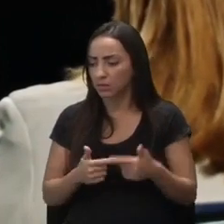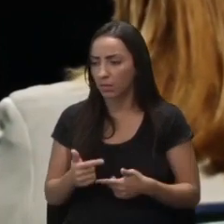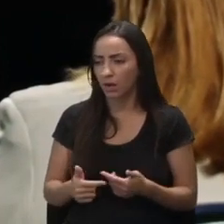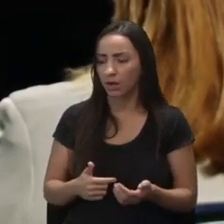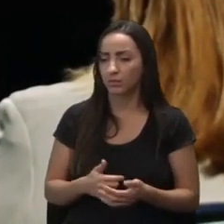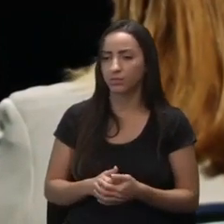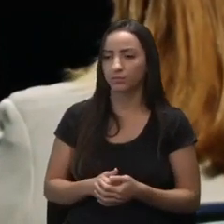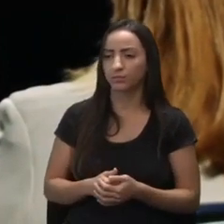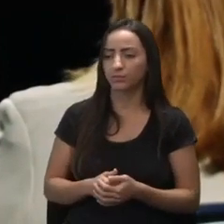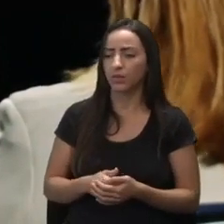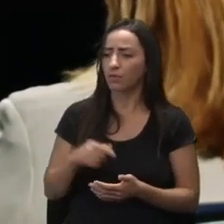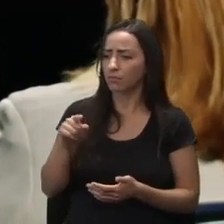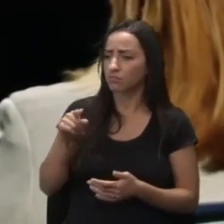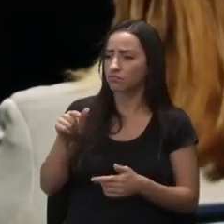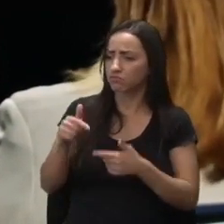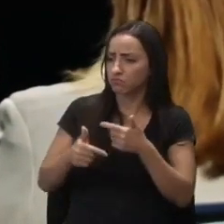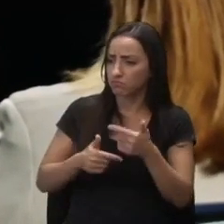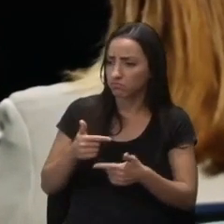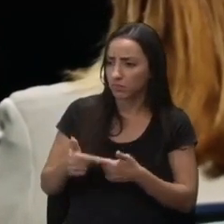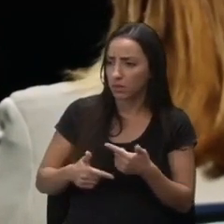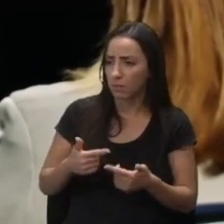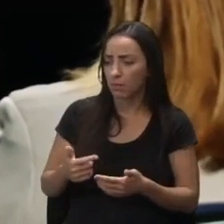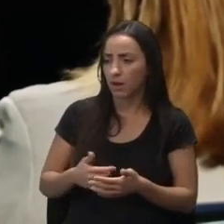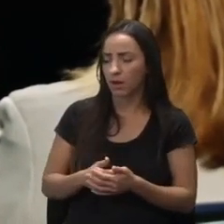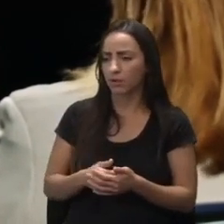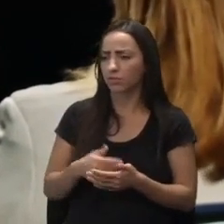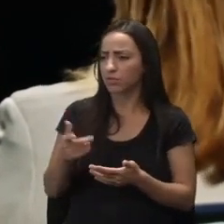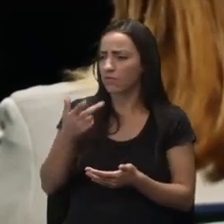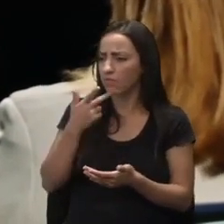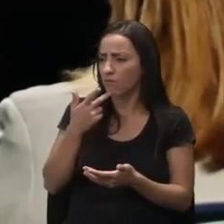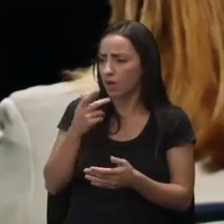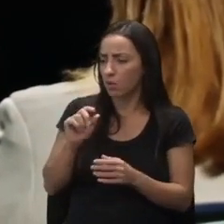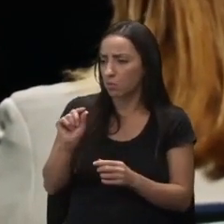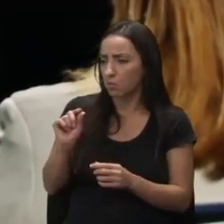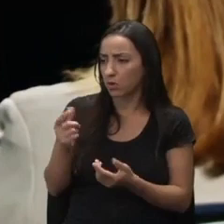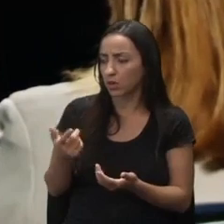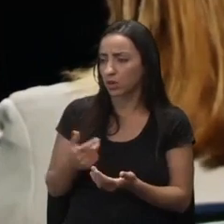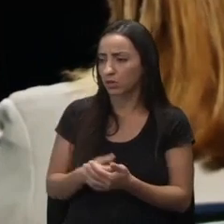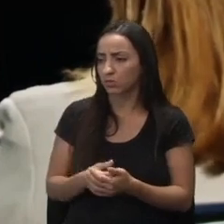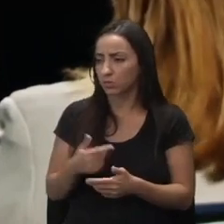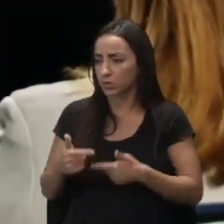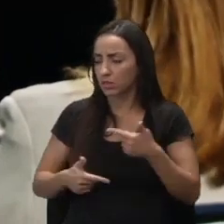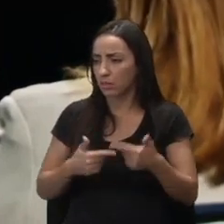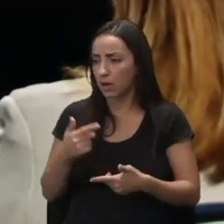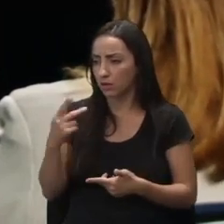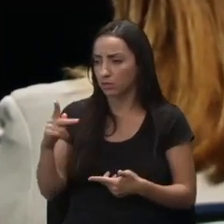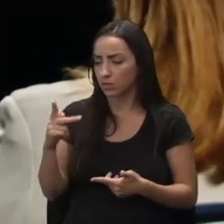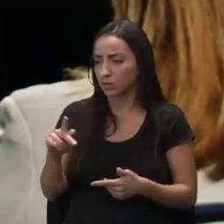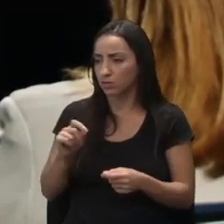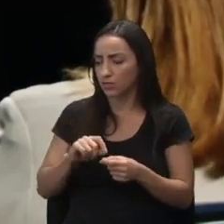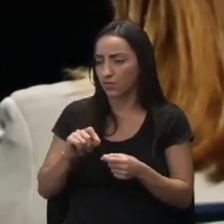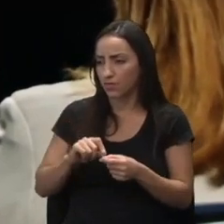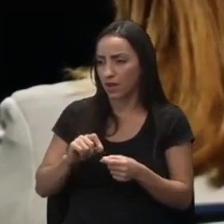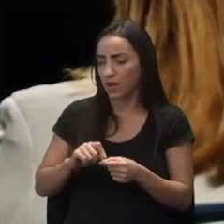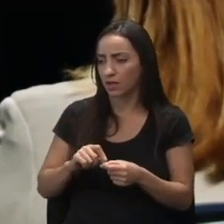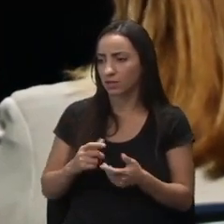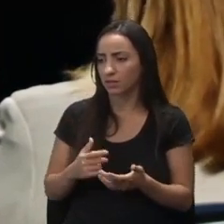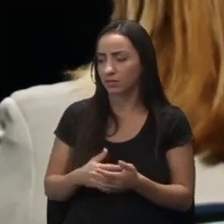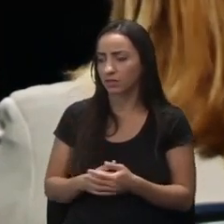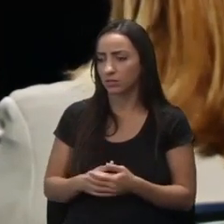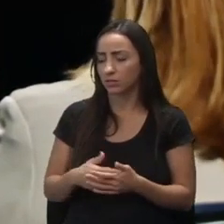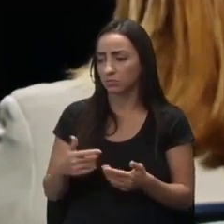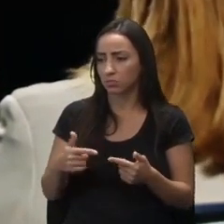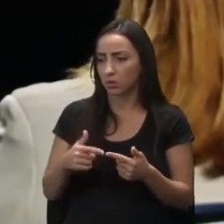público. Você fez um trabalho a respeito disso, né? Você poderia falar um pouco a respeito desse trabalho que você realizou a respeito